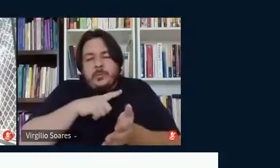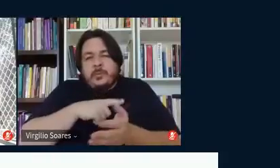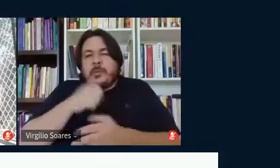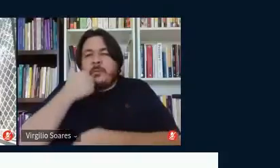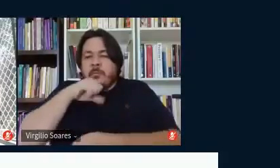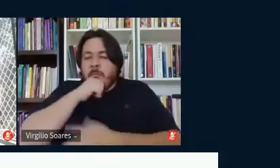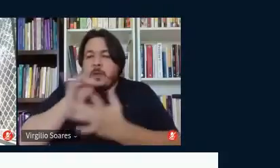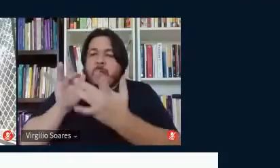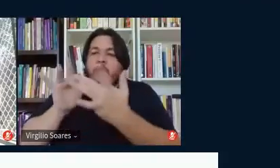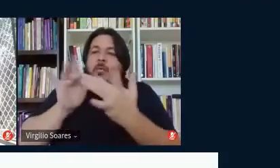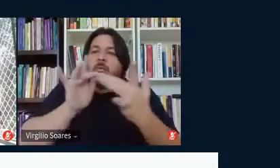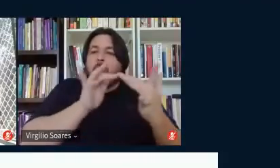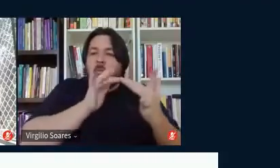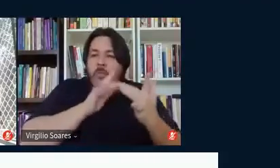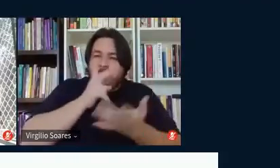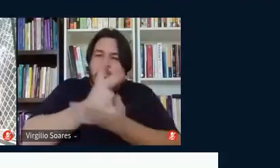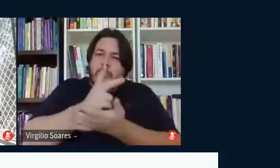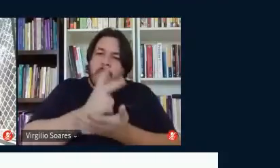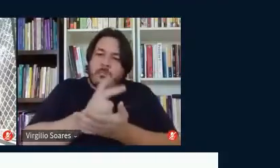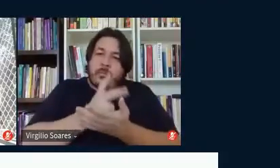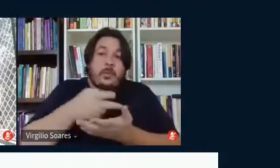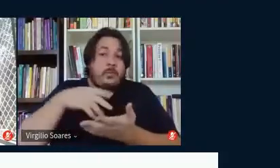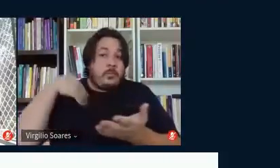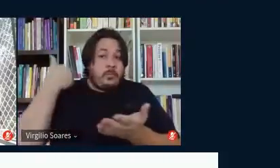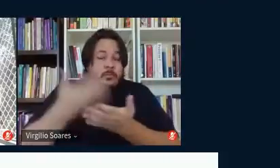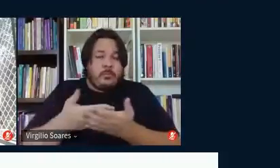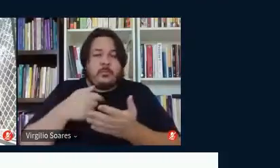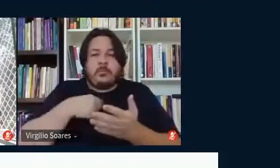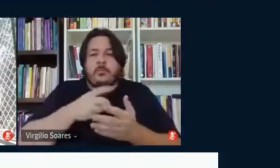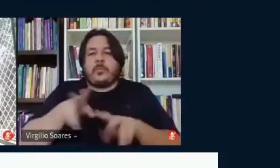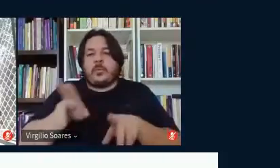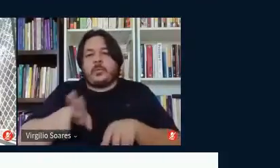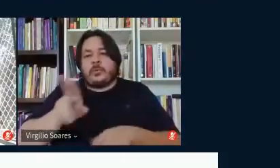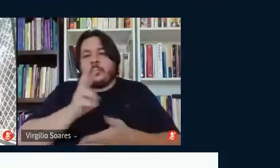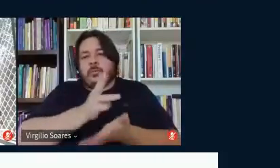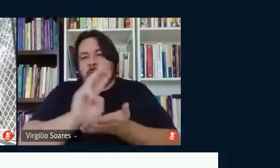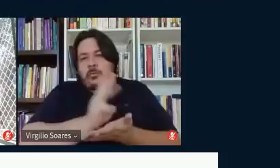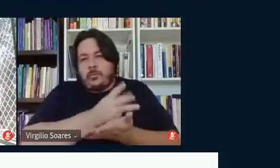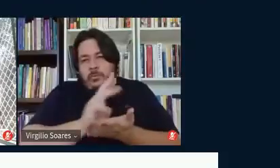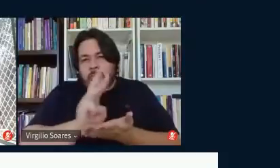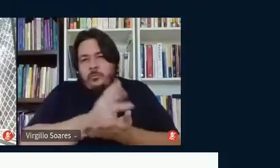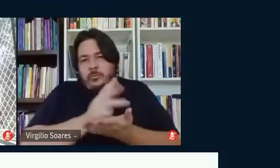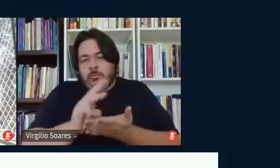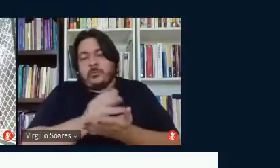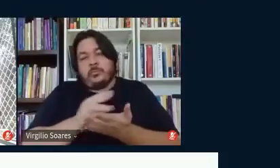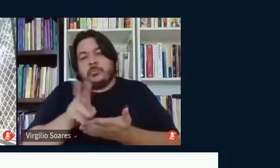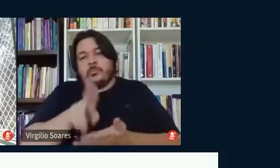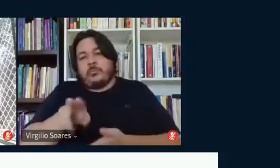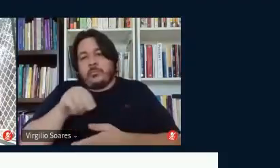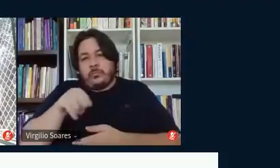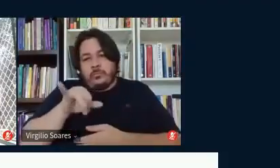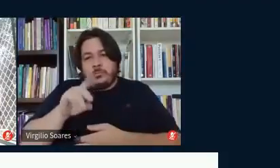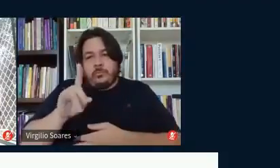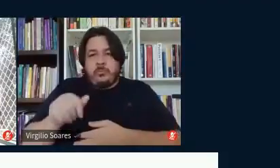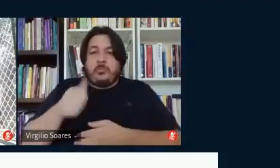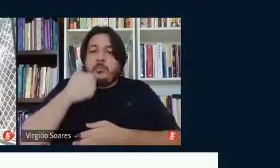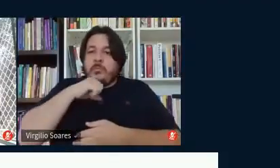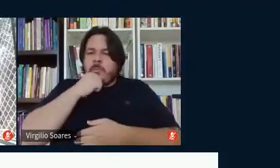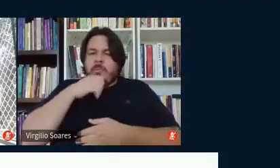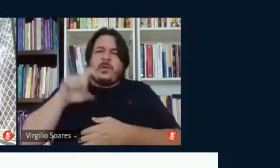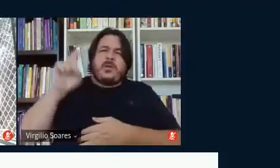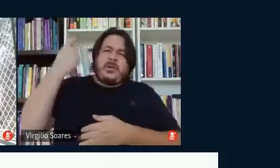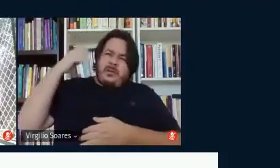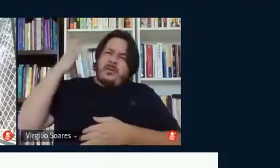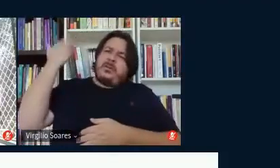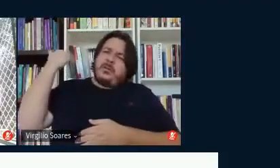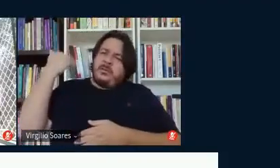tinha contato desde 2015, através do WhatsApp, né, por meio dessa mídia, que tanto as mães utilizavam já bem, era uma mídia